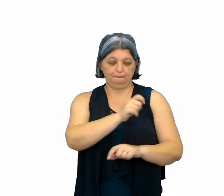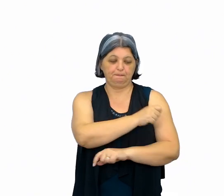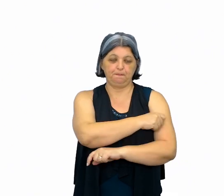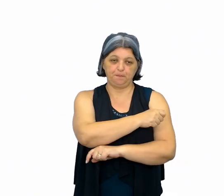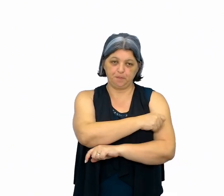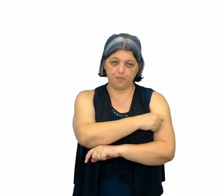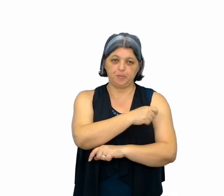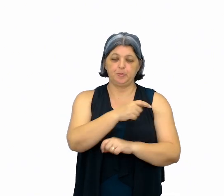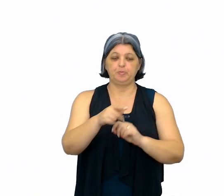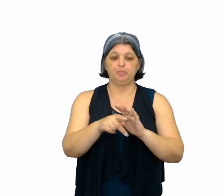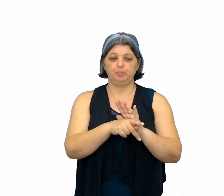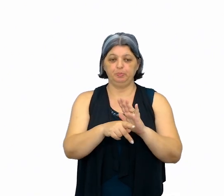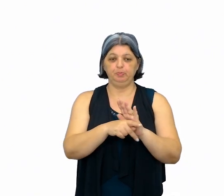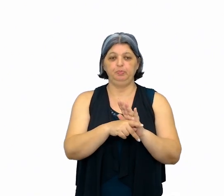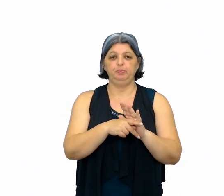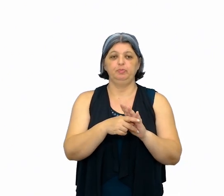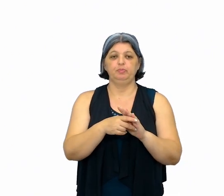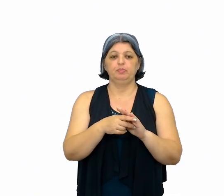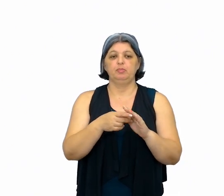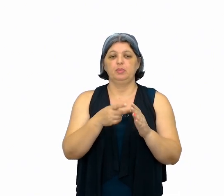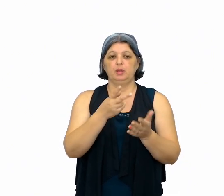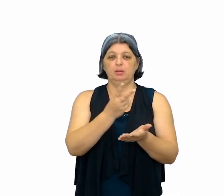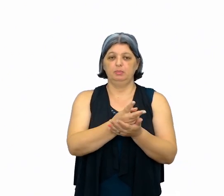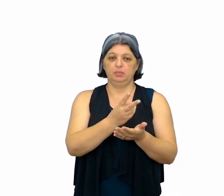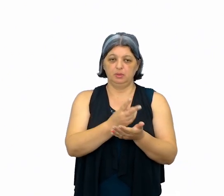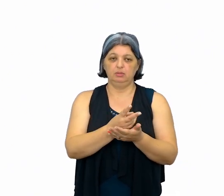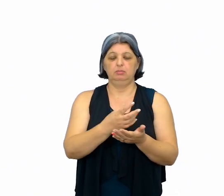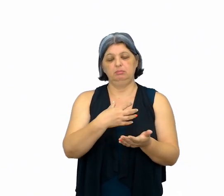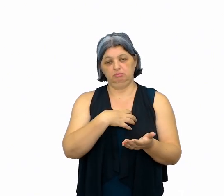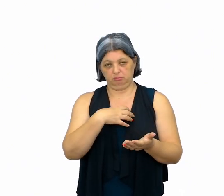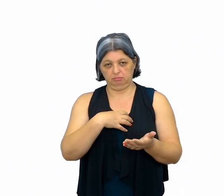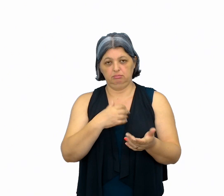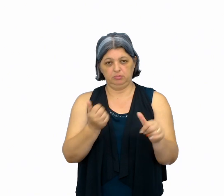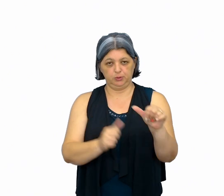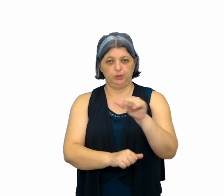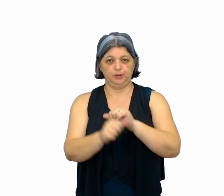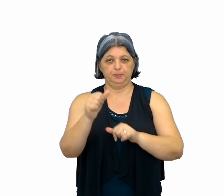possam lançar mão desses mesmos comportamentos.